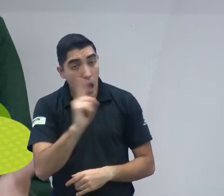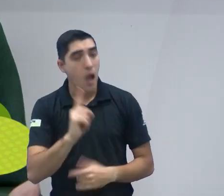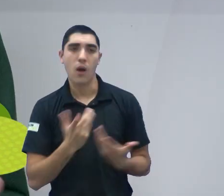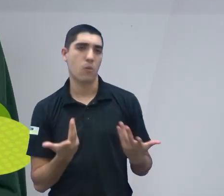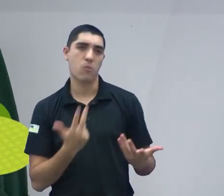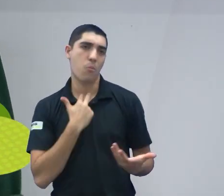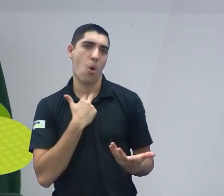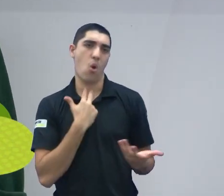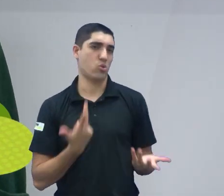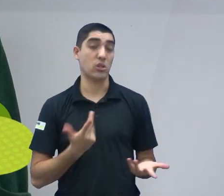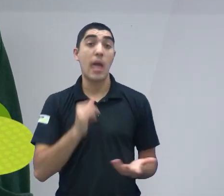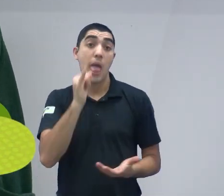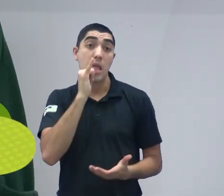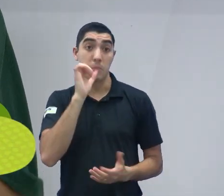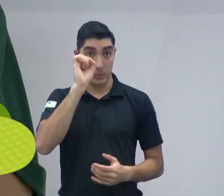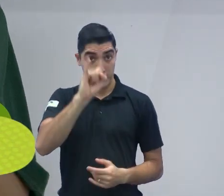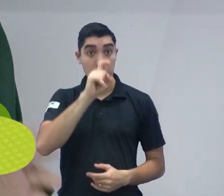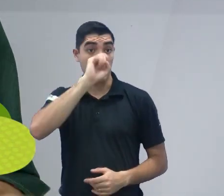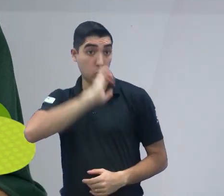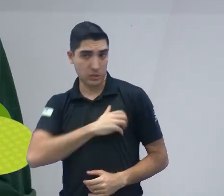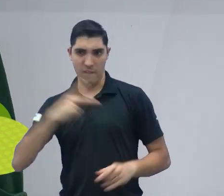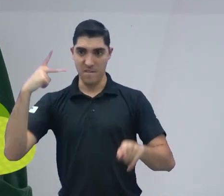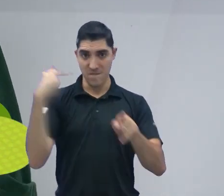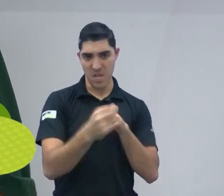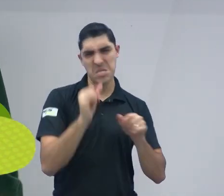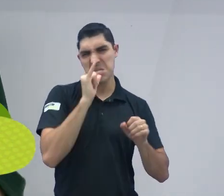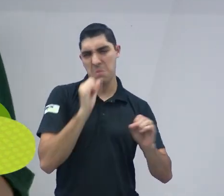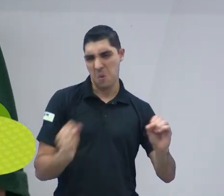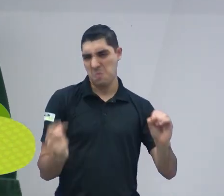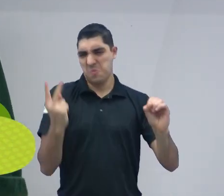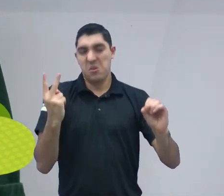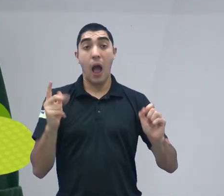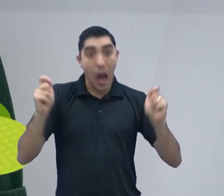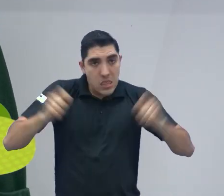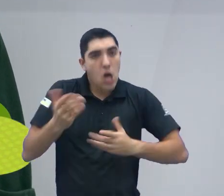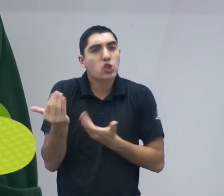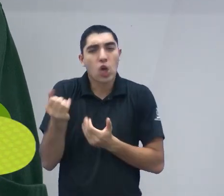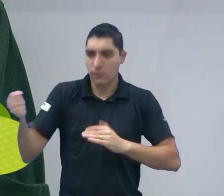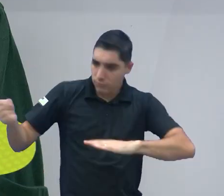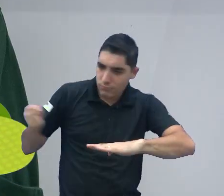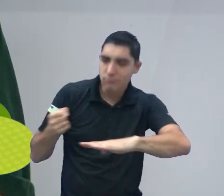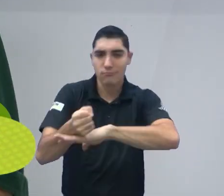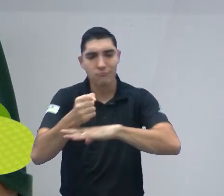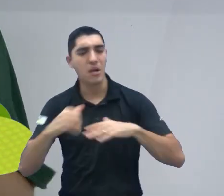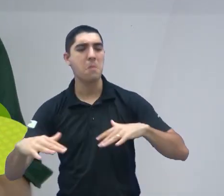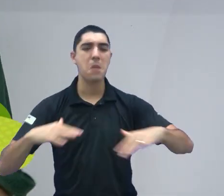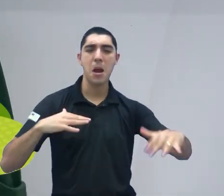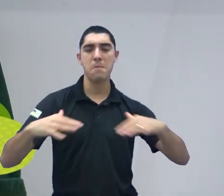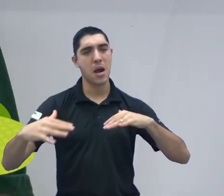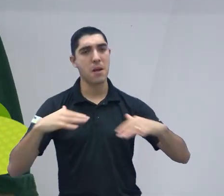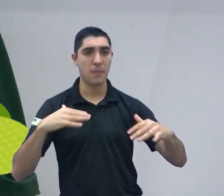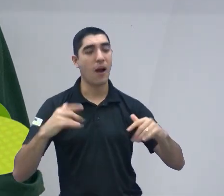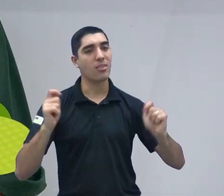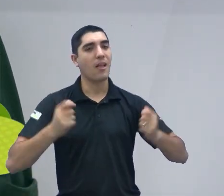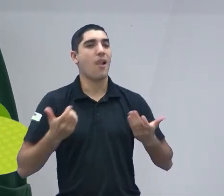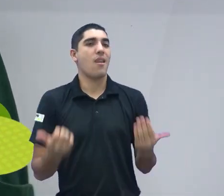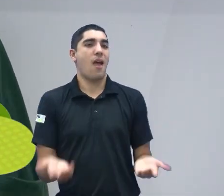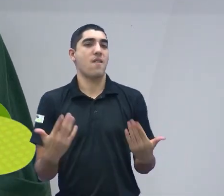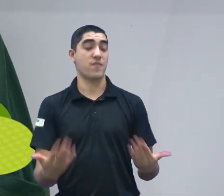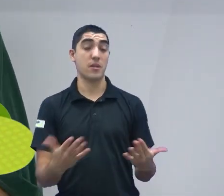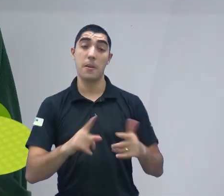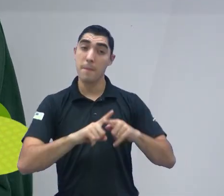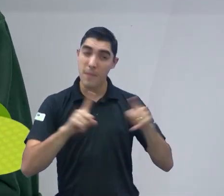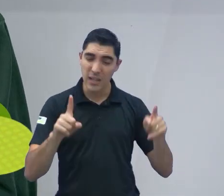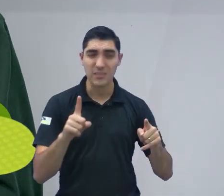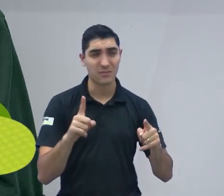para conseguirem jogar sem muita pressão. Mas talvez seja o único ponto positivo, essa entrada do Esquerda. De resto, realmente muito negativo. São